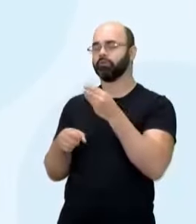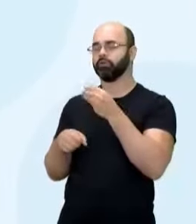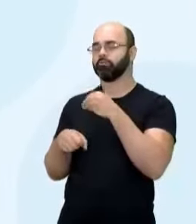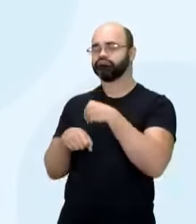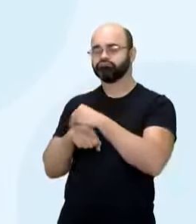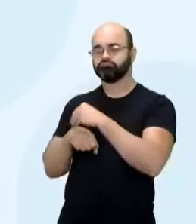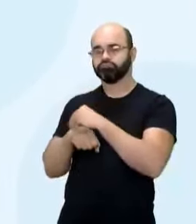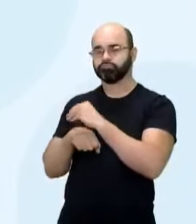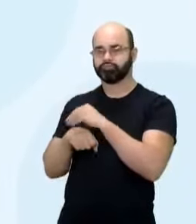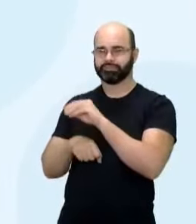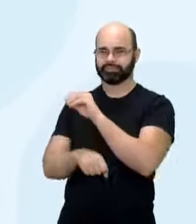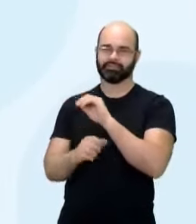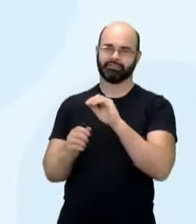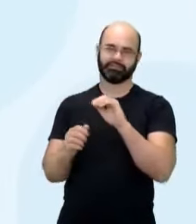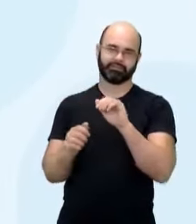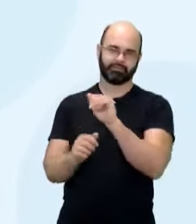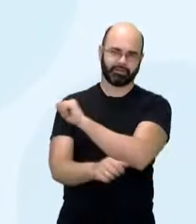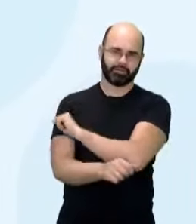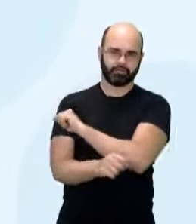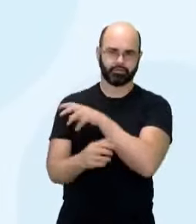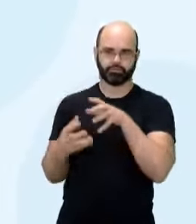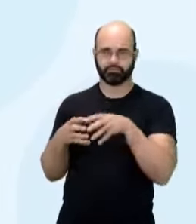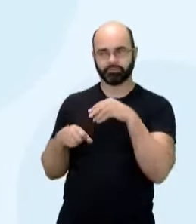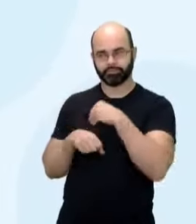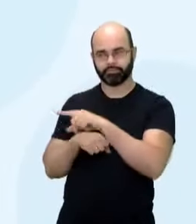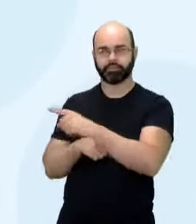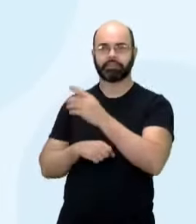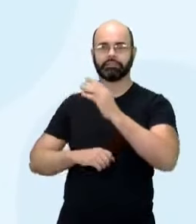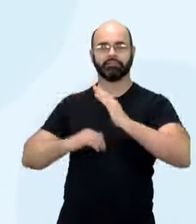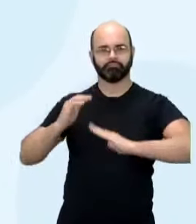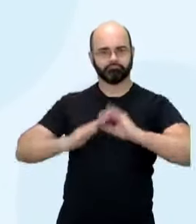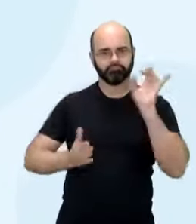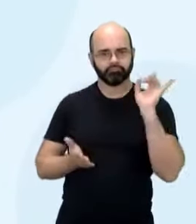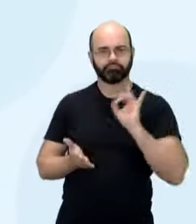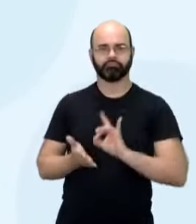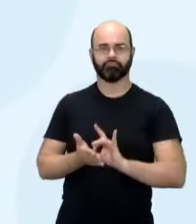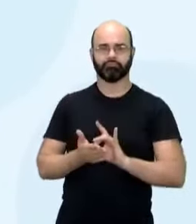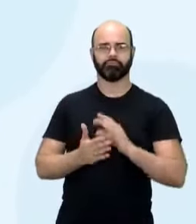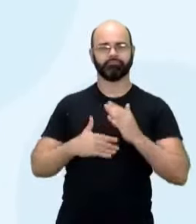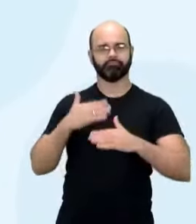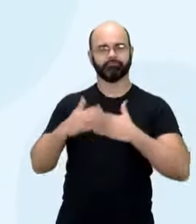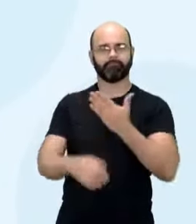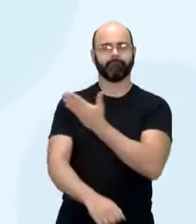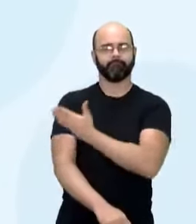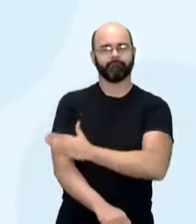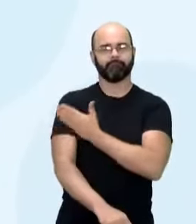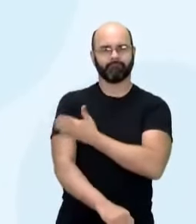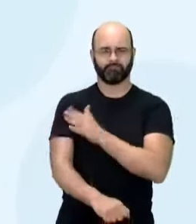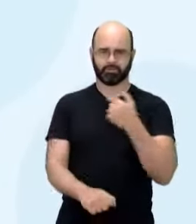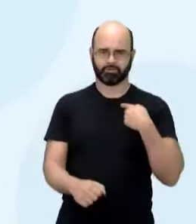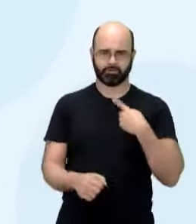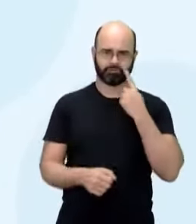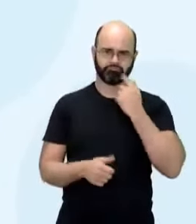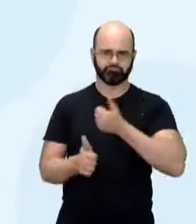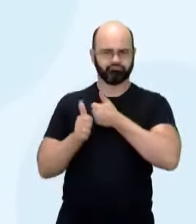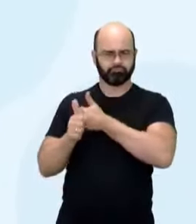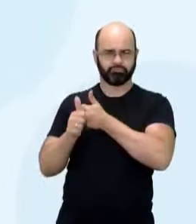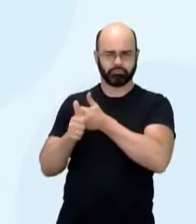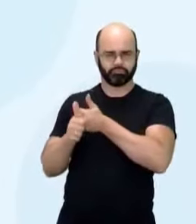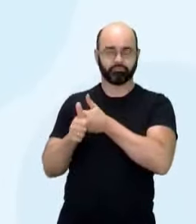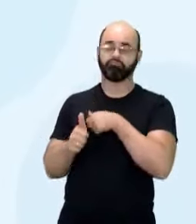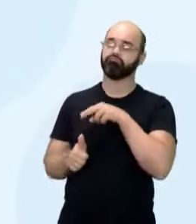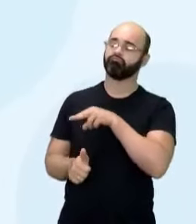eles possam, de fato, exercitar e praticar. Então, eu tenho conseguido acompanhar essas transformações. Quais